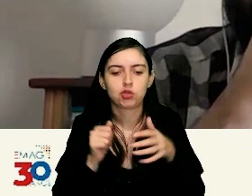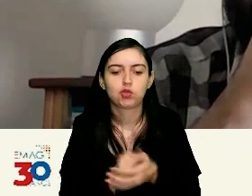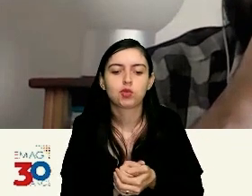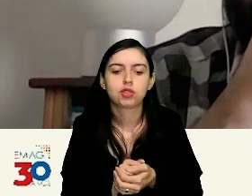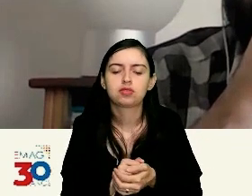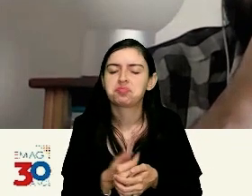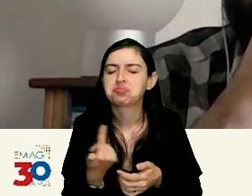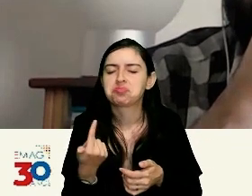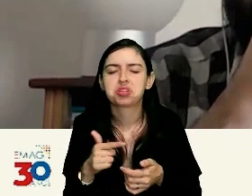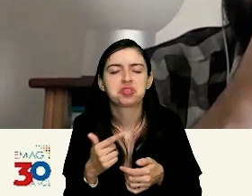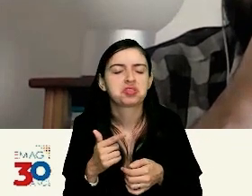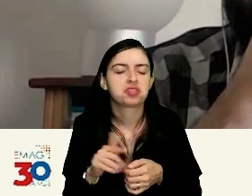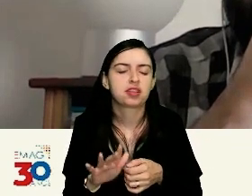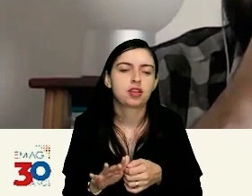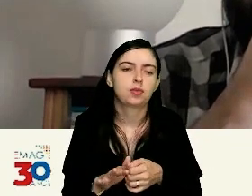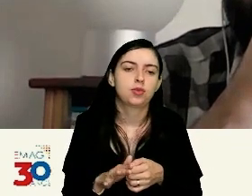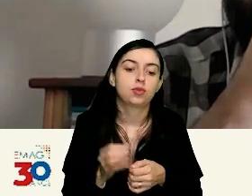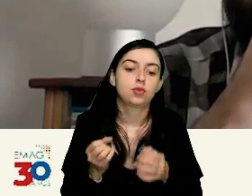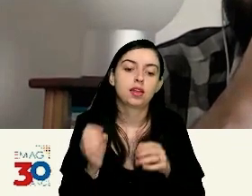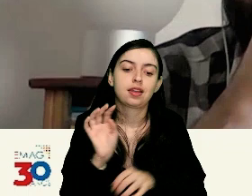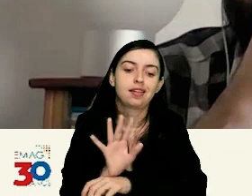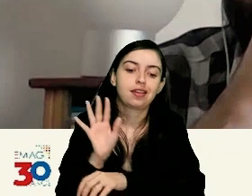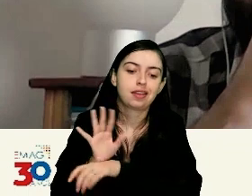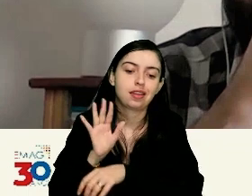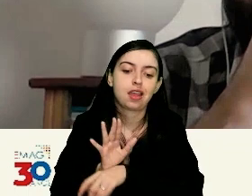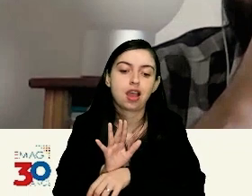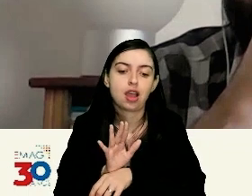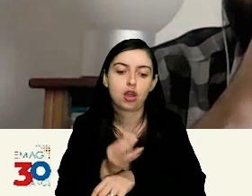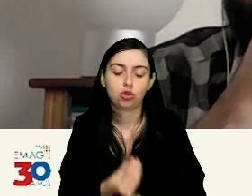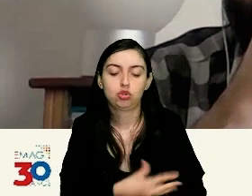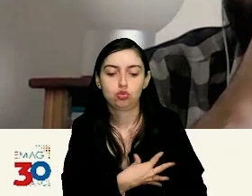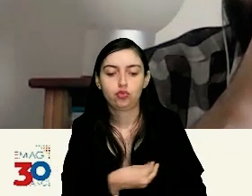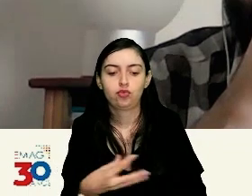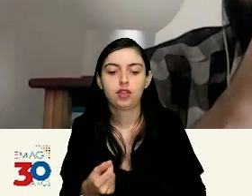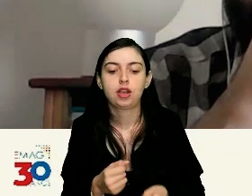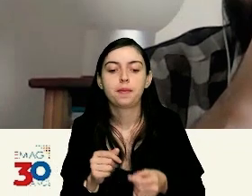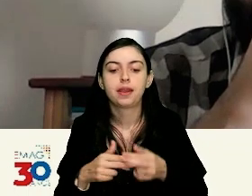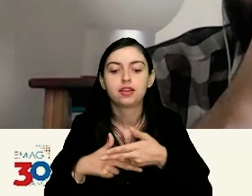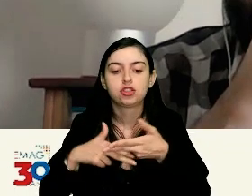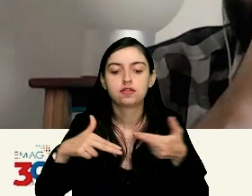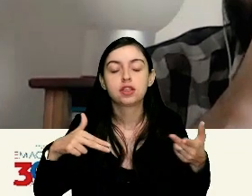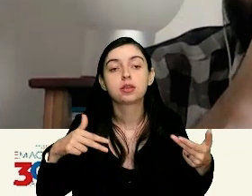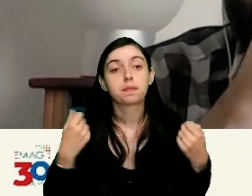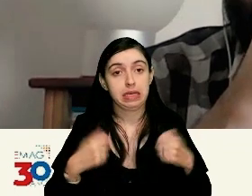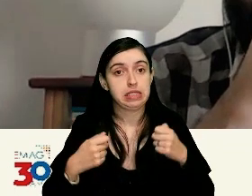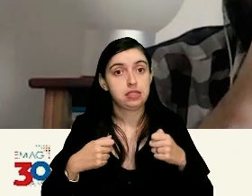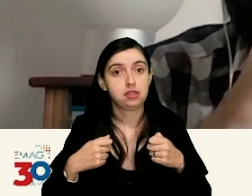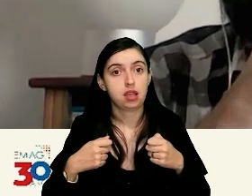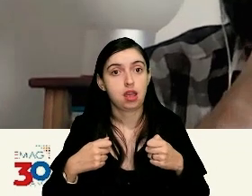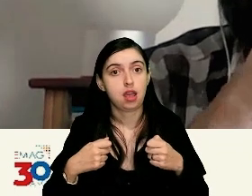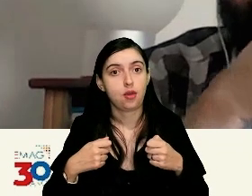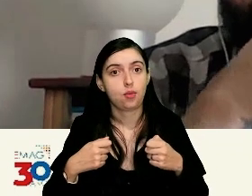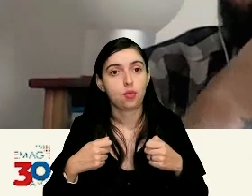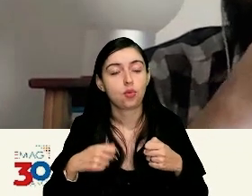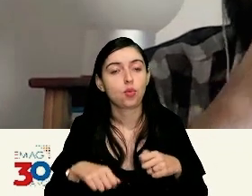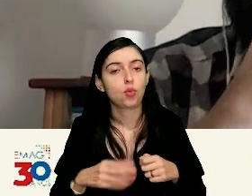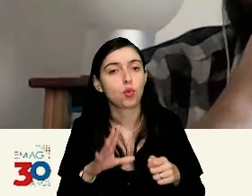nosso filho para a diversidade. Nós temos que criar nossos filhos na diversidade.